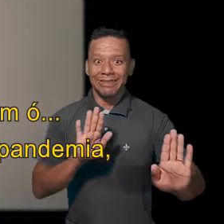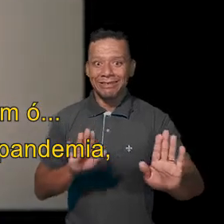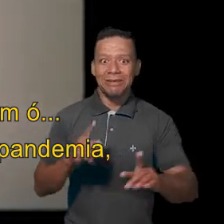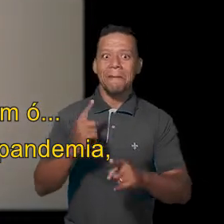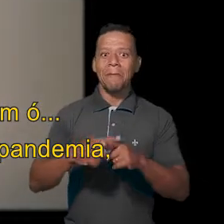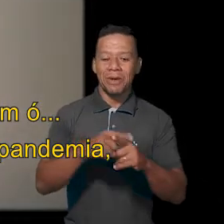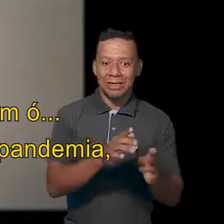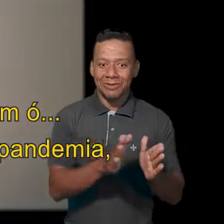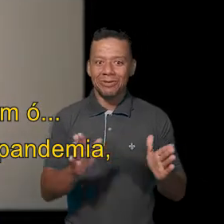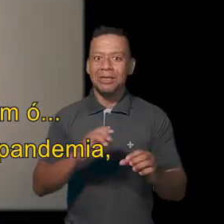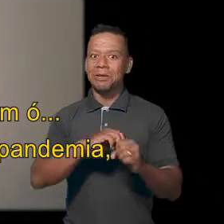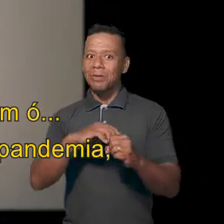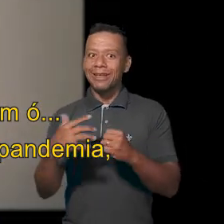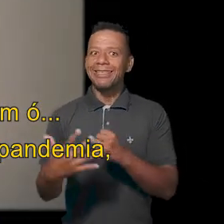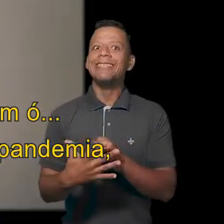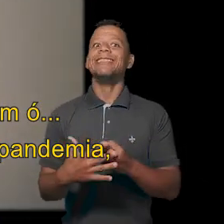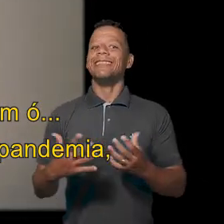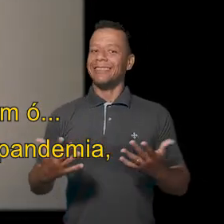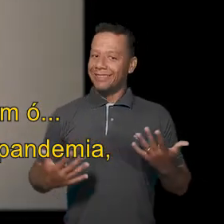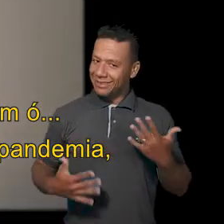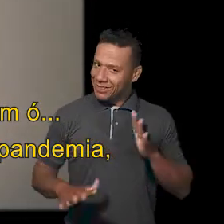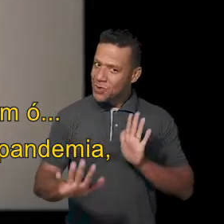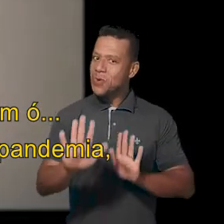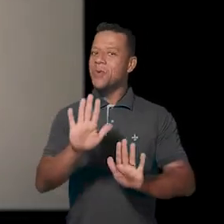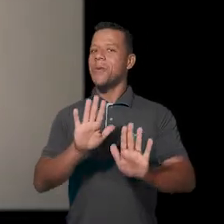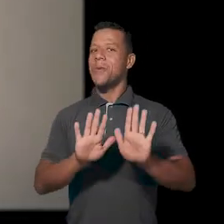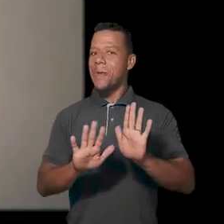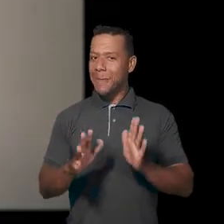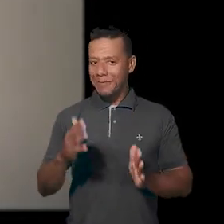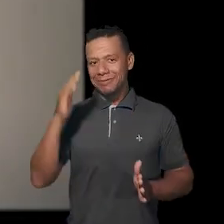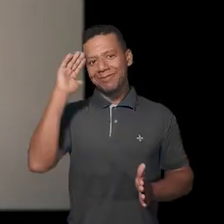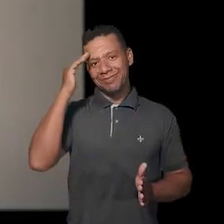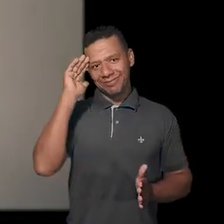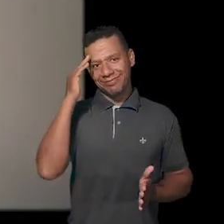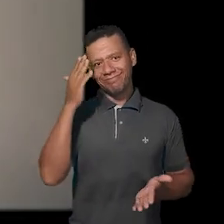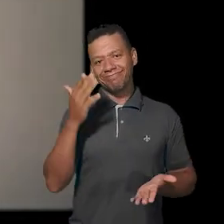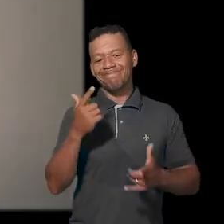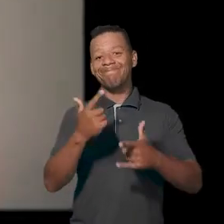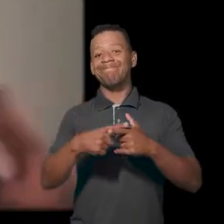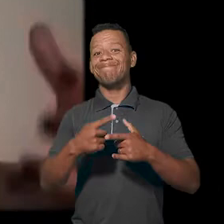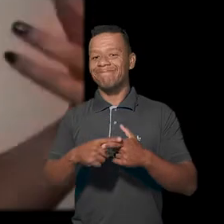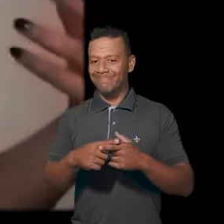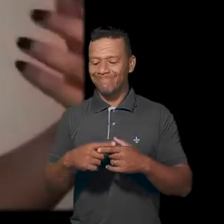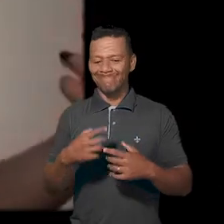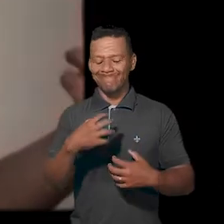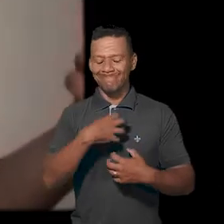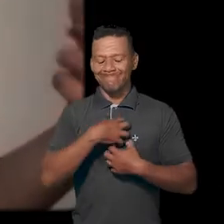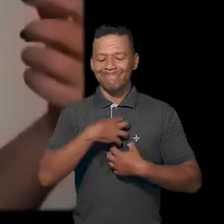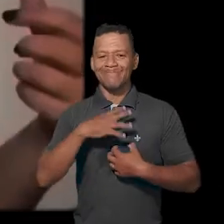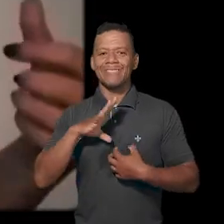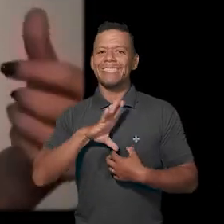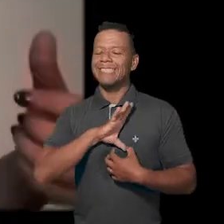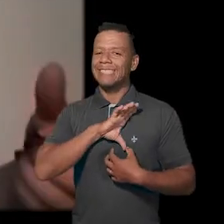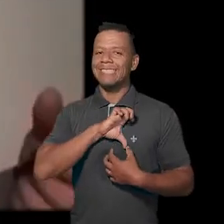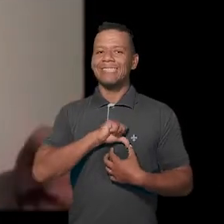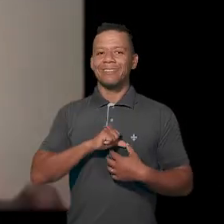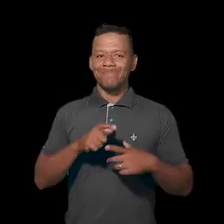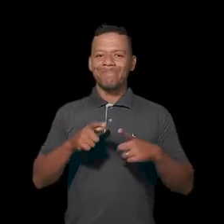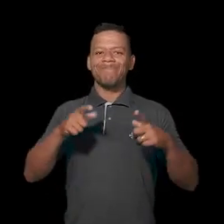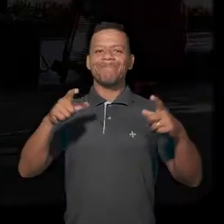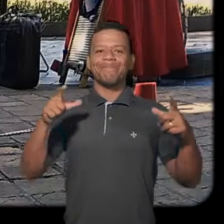a contenção e lembrar que a gente está numa pandemia, porque o afeto ele está muito